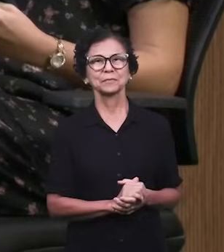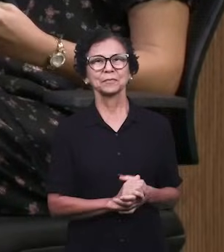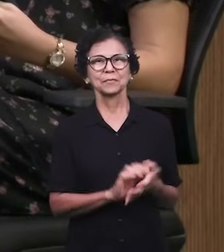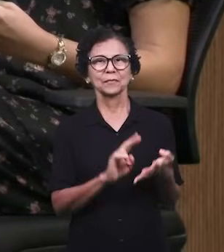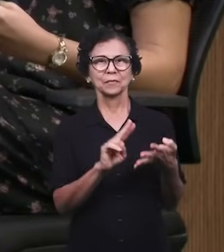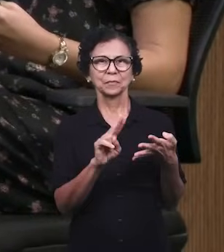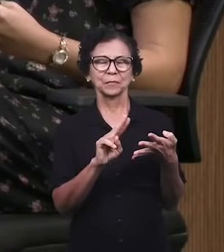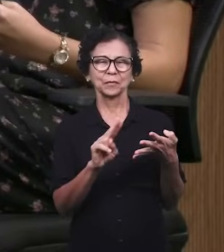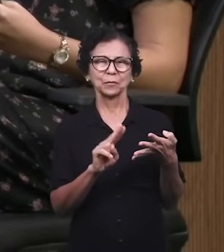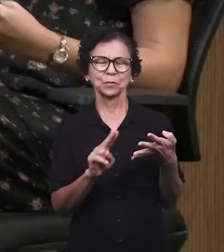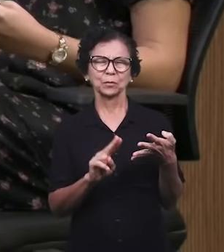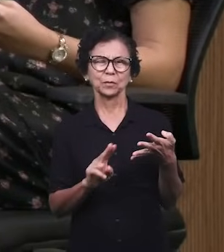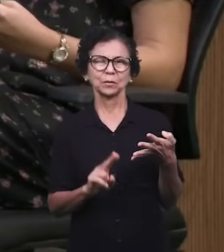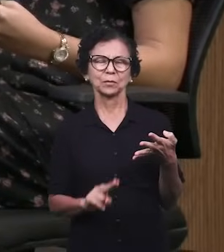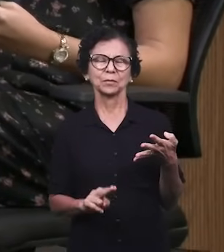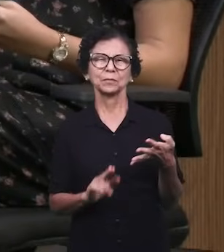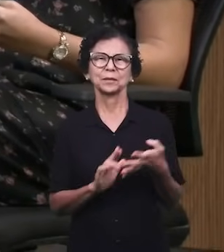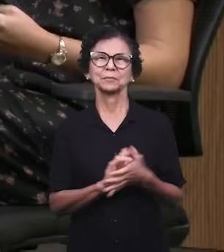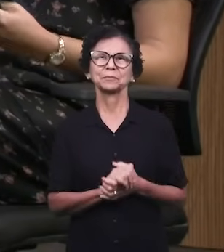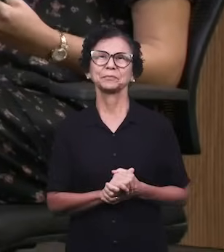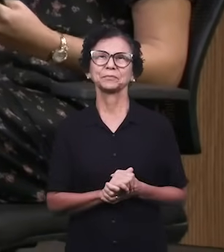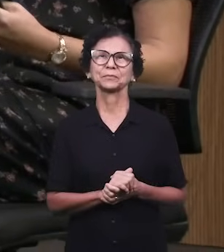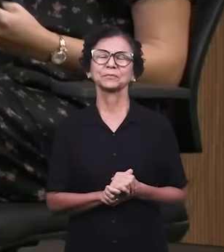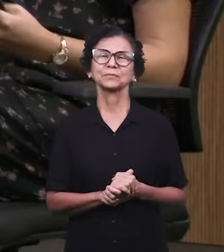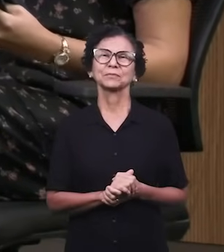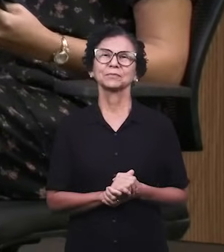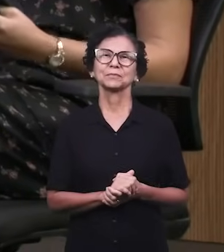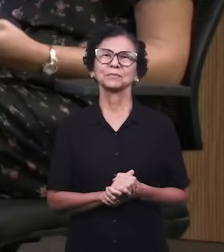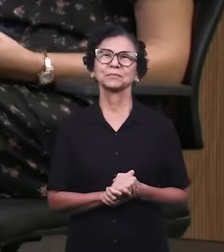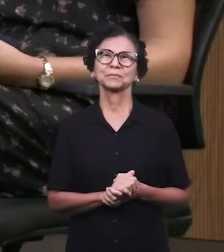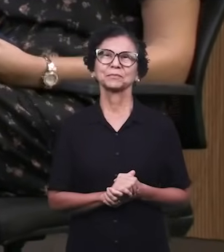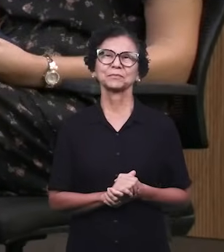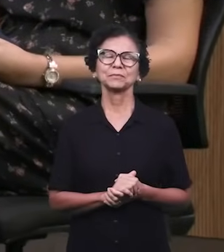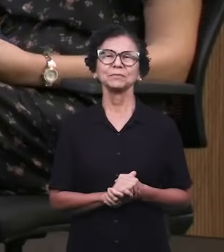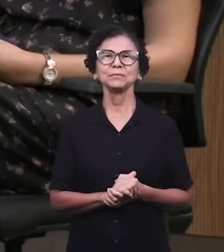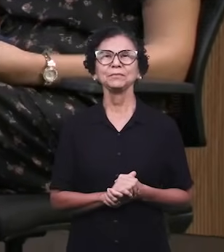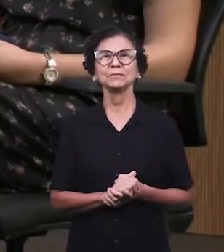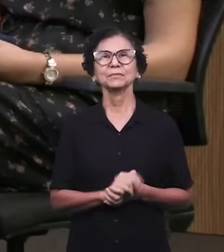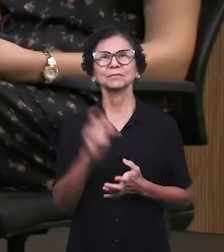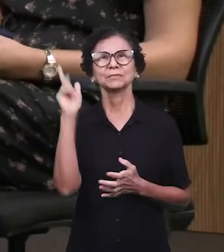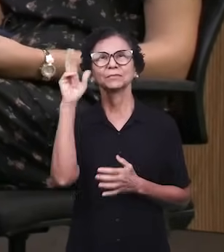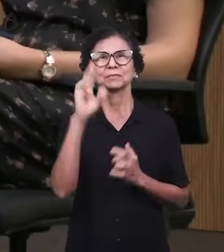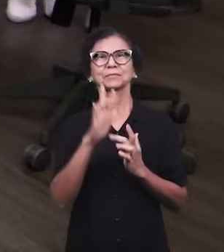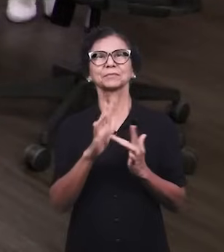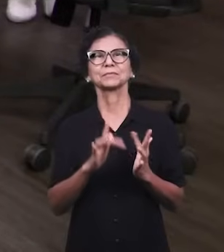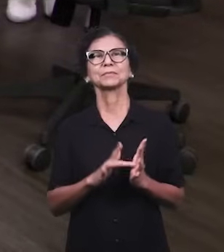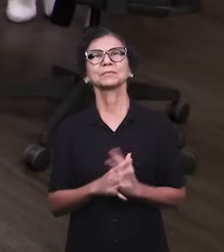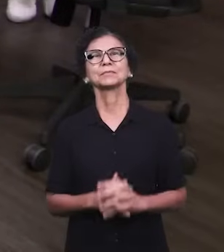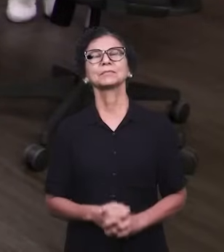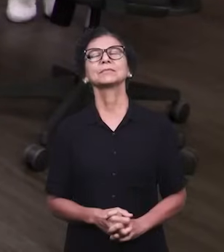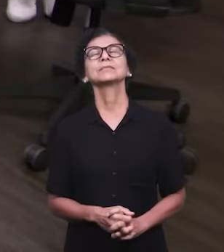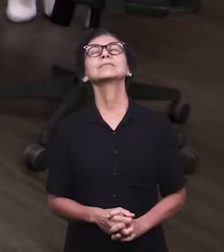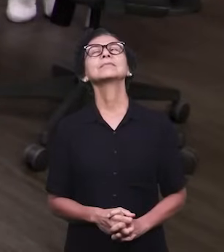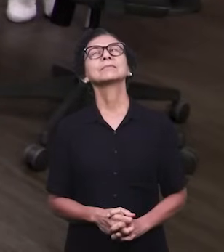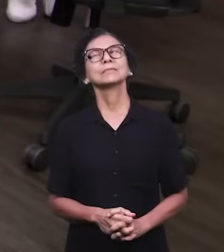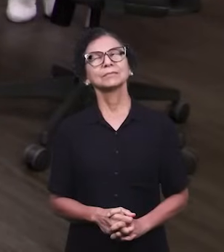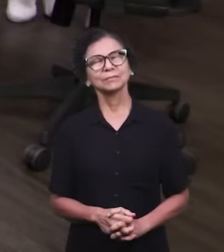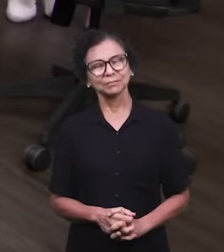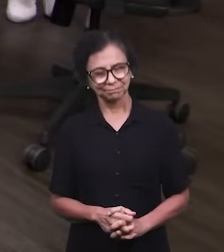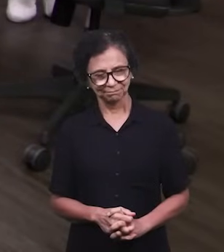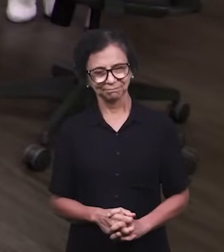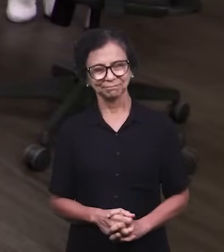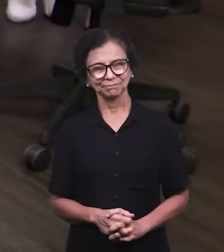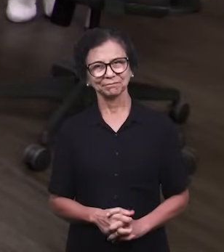Karina, Maritza, Raíssa, Rafael Soares, que agora está nos ajudando, e o Thalisson. A paz do Senhor. Pronto, estão dados os